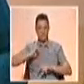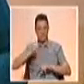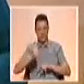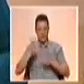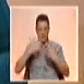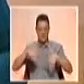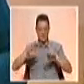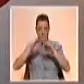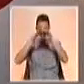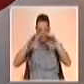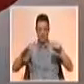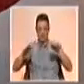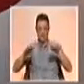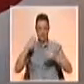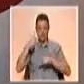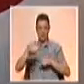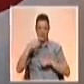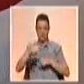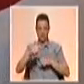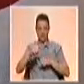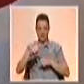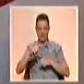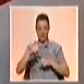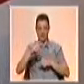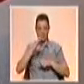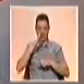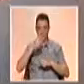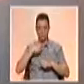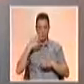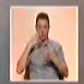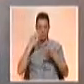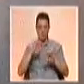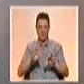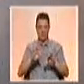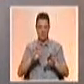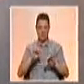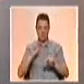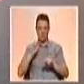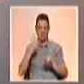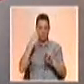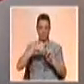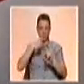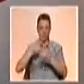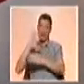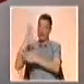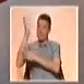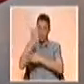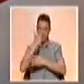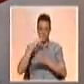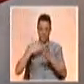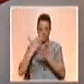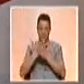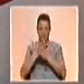são telhados com vegetação, aos quais normalmente os benefícios ambientais que lhes são